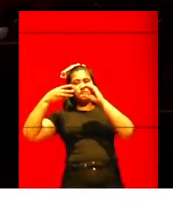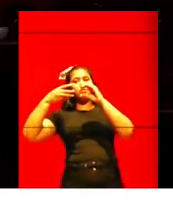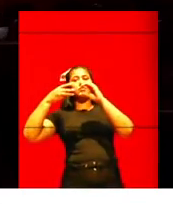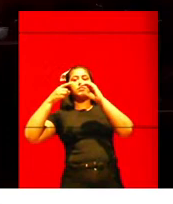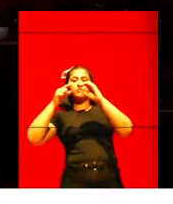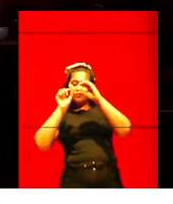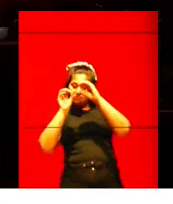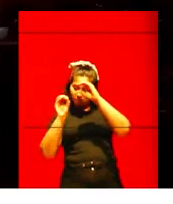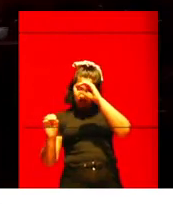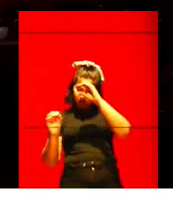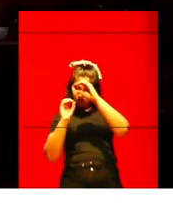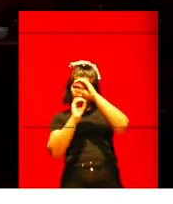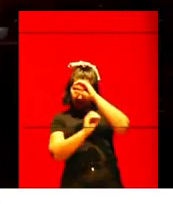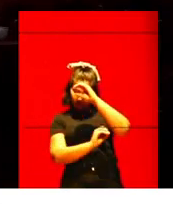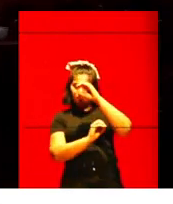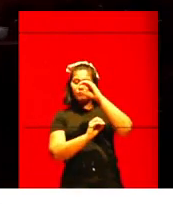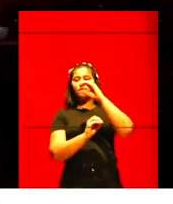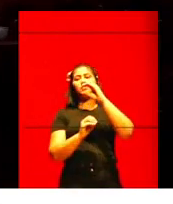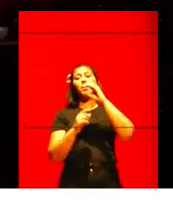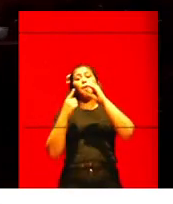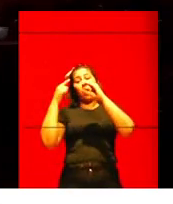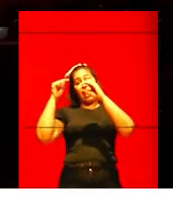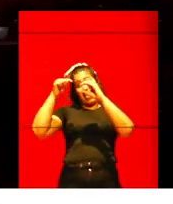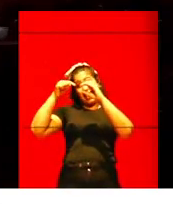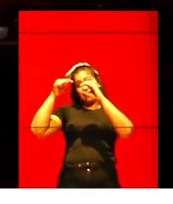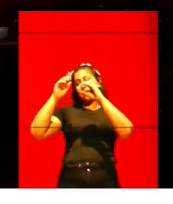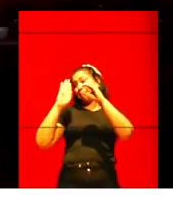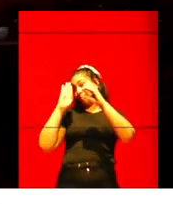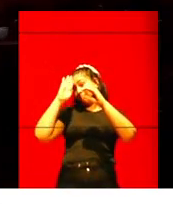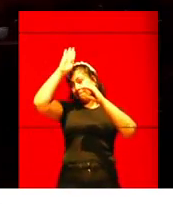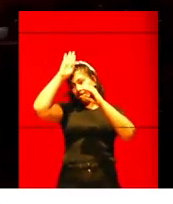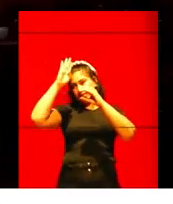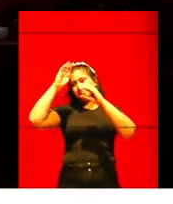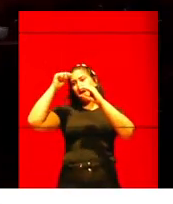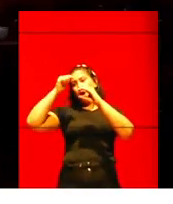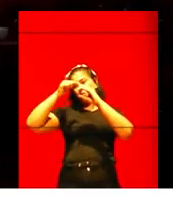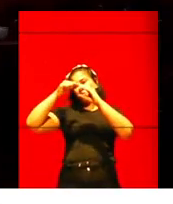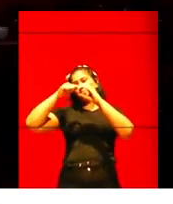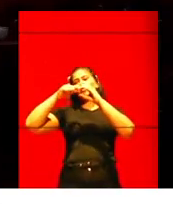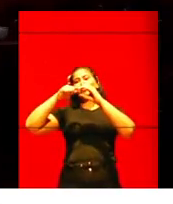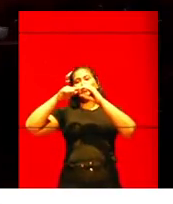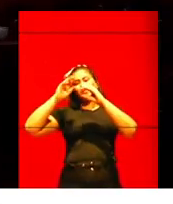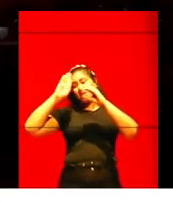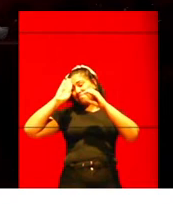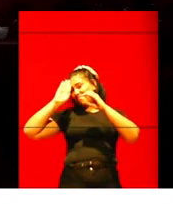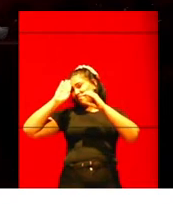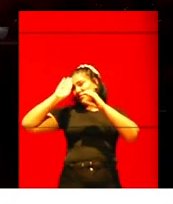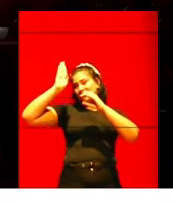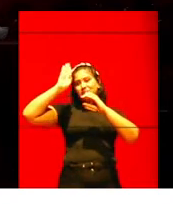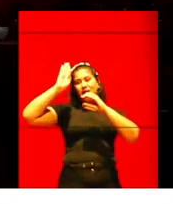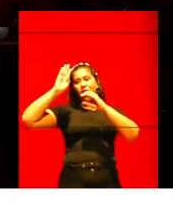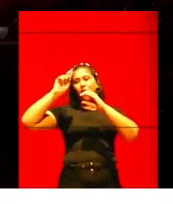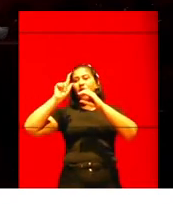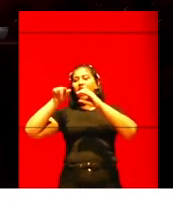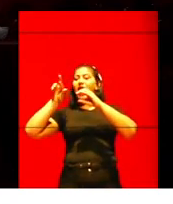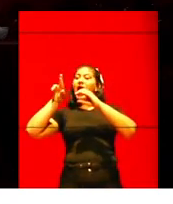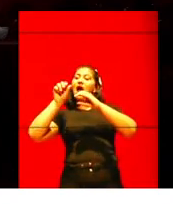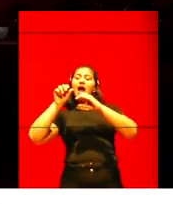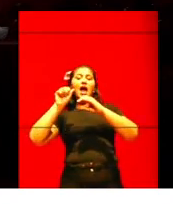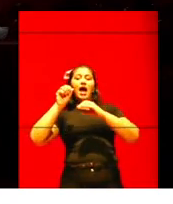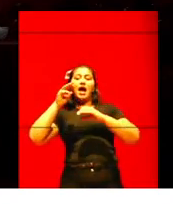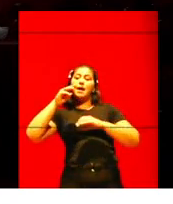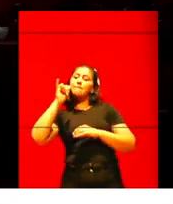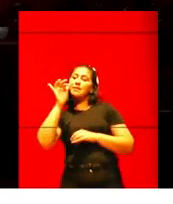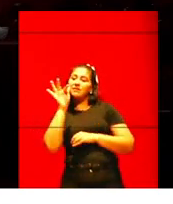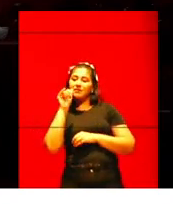Significa que aquele CH3 lá de cima, ele é o quê? A ramificação, que tem